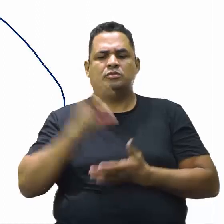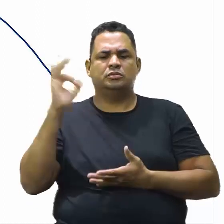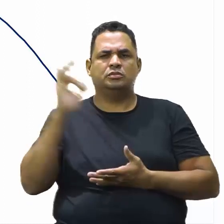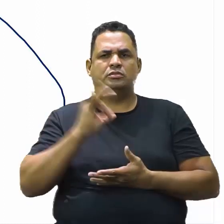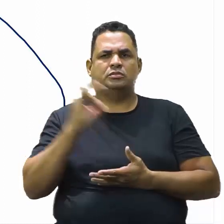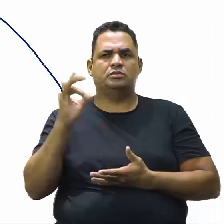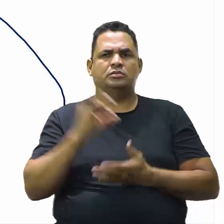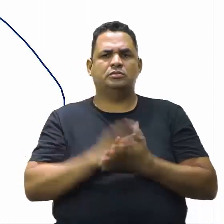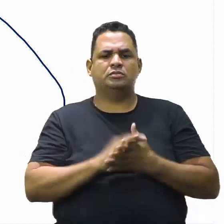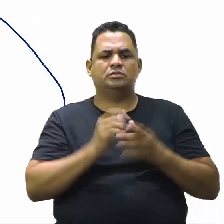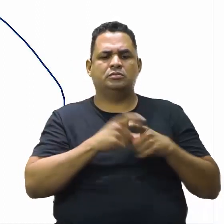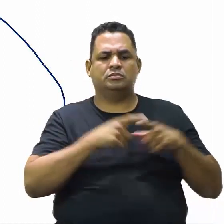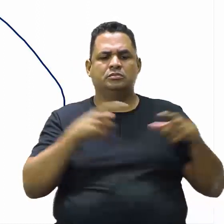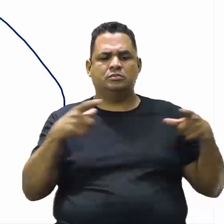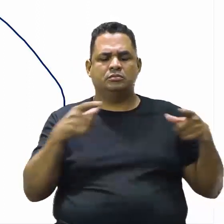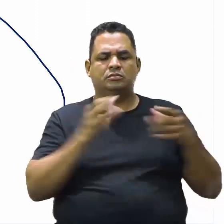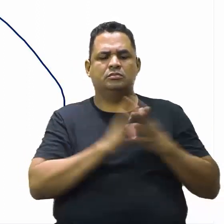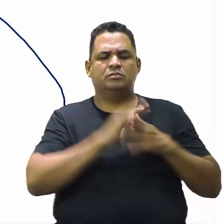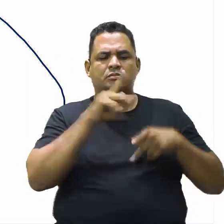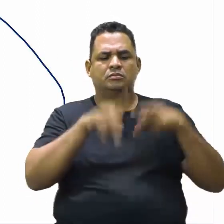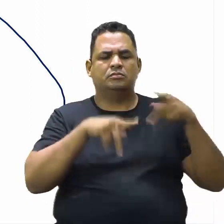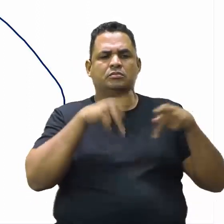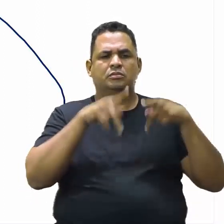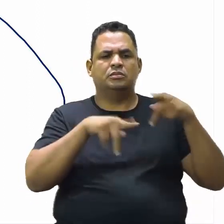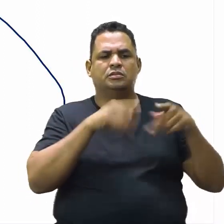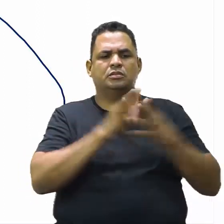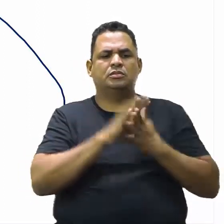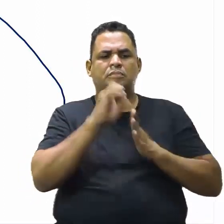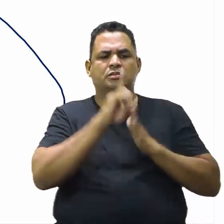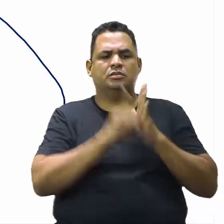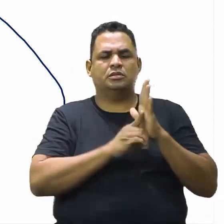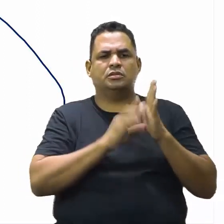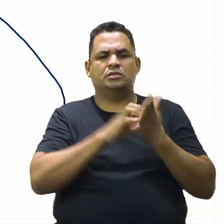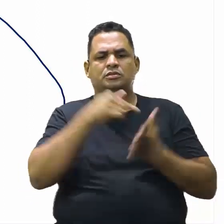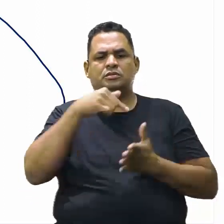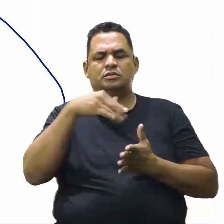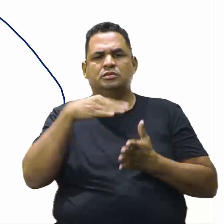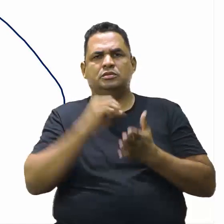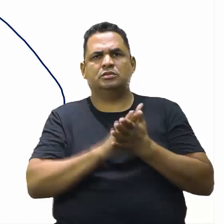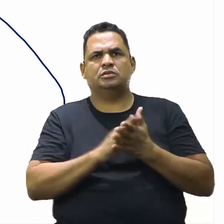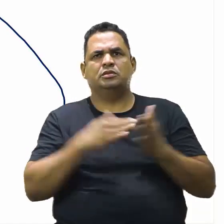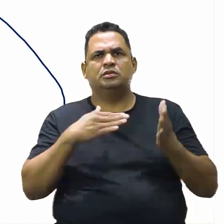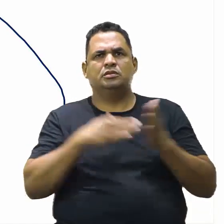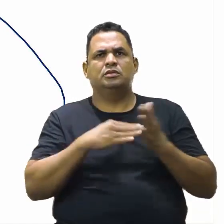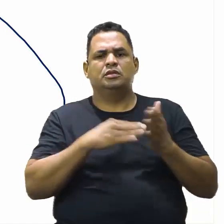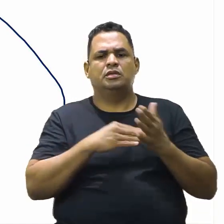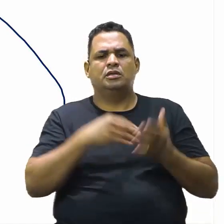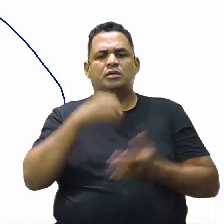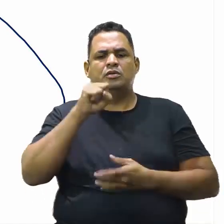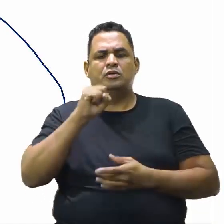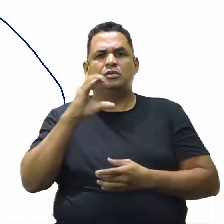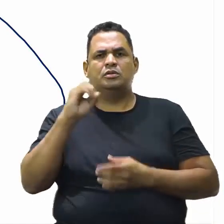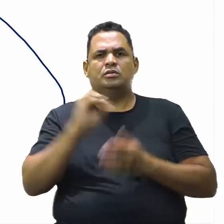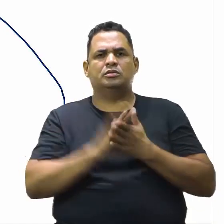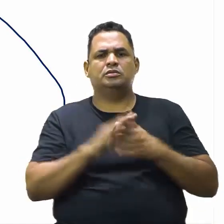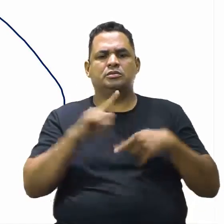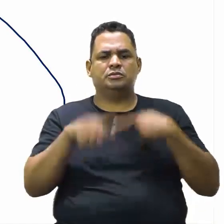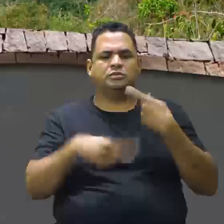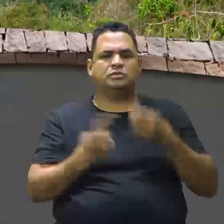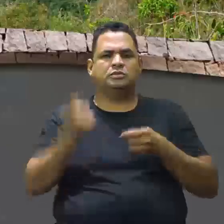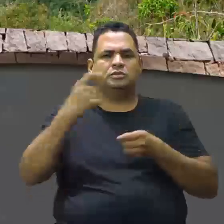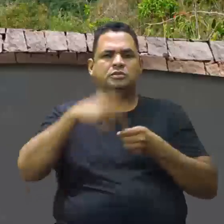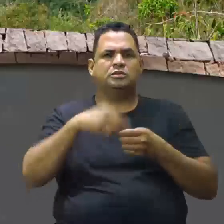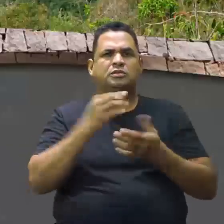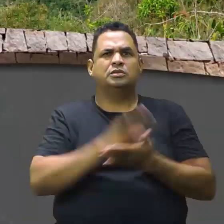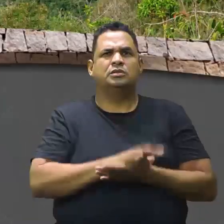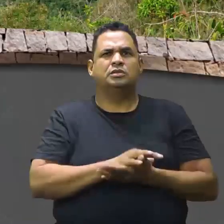331% houve o crescimento nesse período da década de 70 a 1980. Então é isso, galera. Já já a gente volta aí